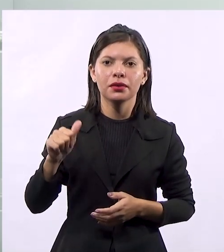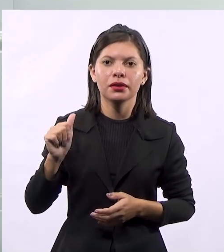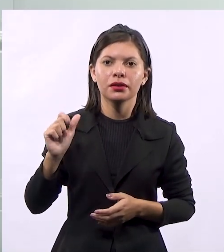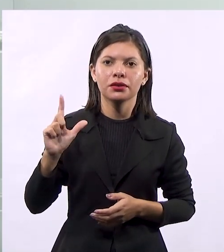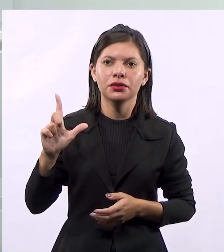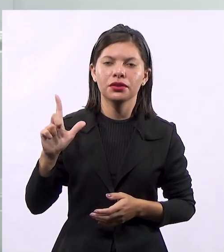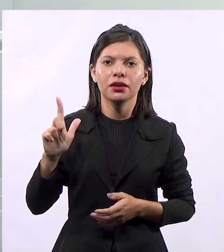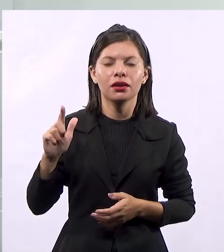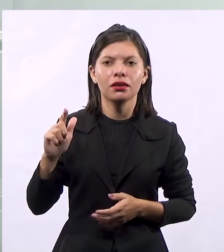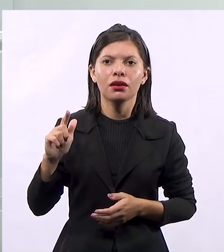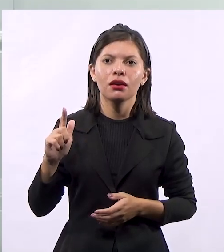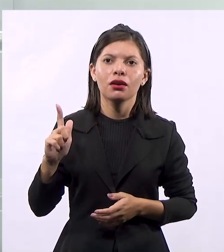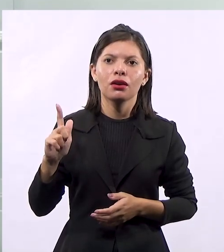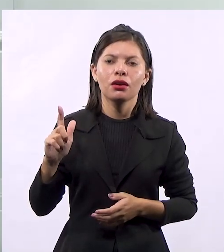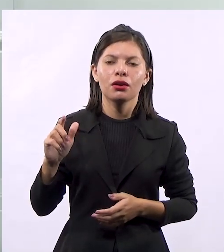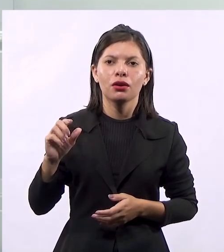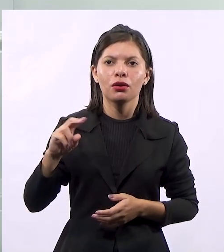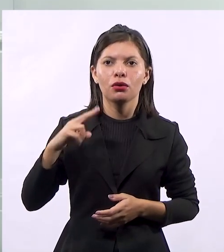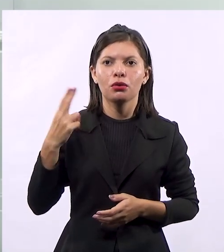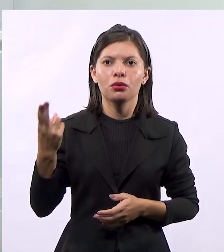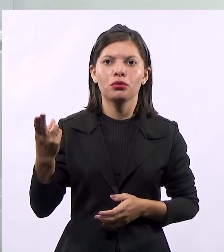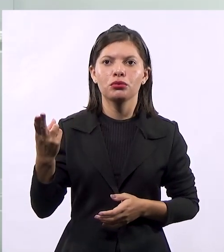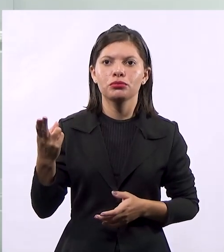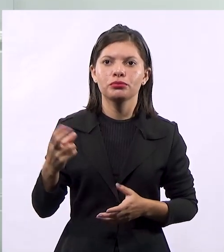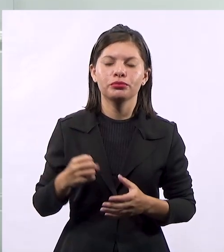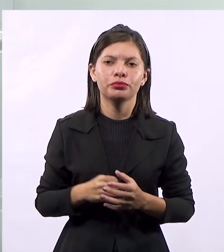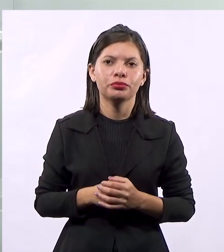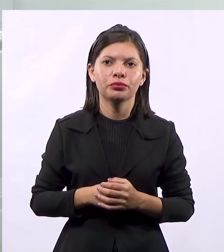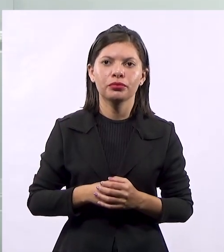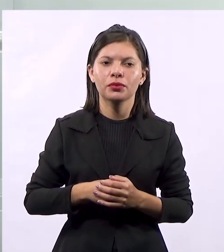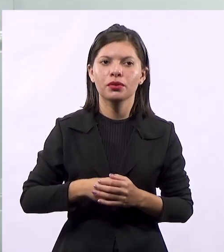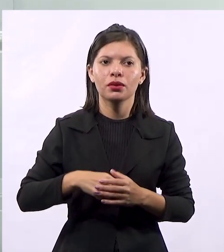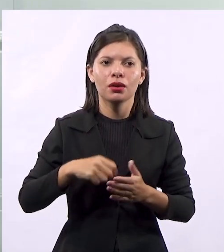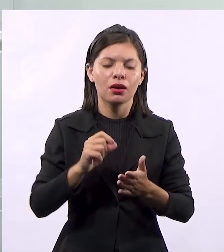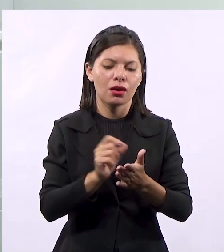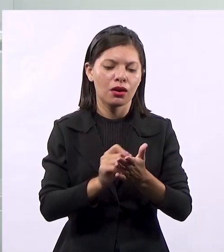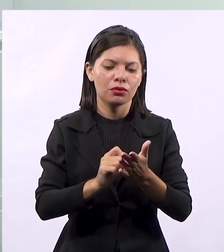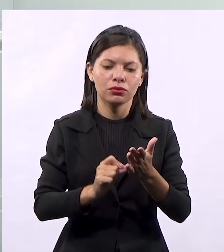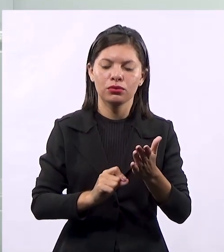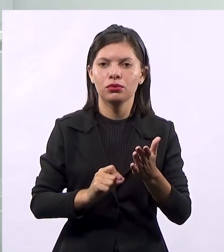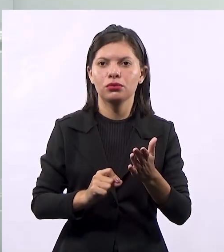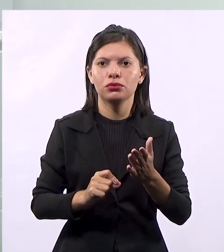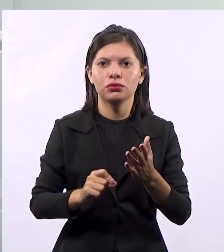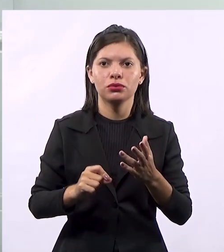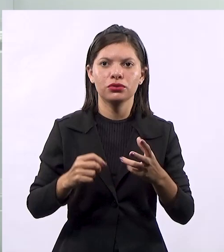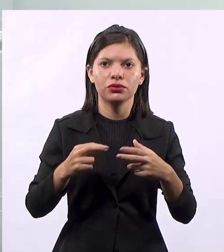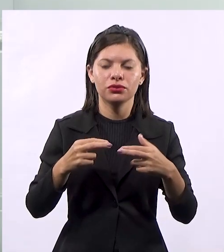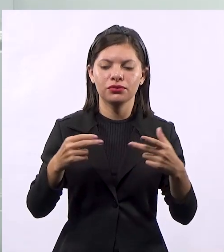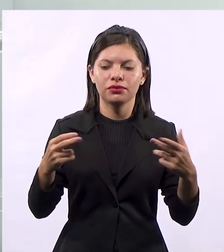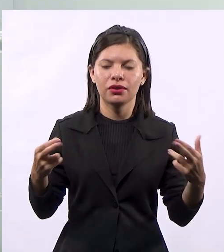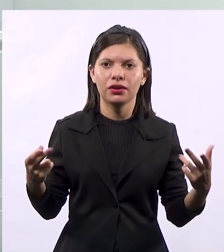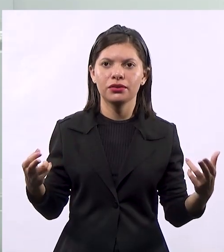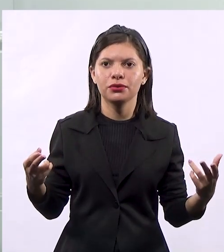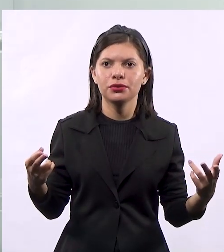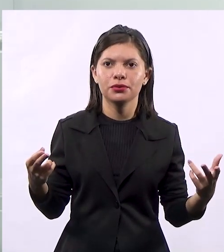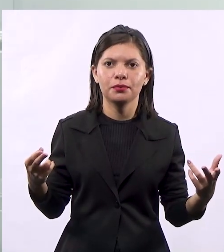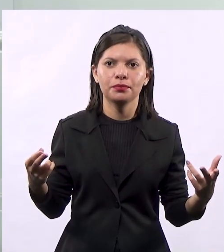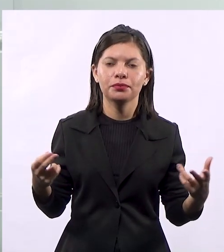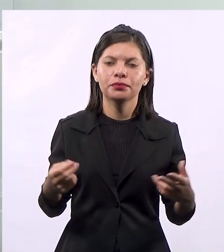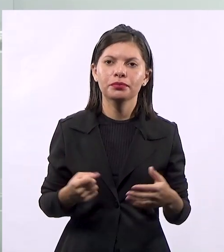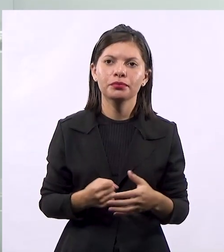estadual, que ela pode se basear na perspectiva de Piaget e outra que vai se basear na